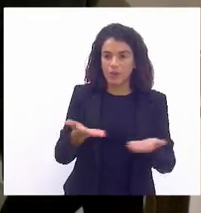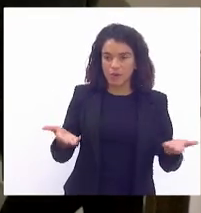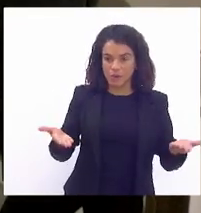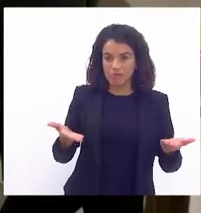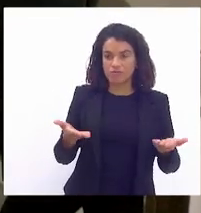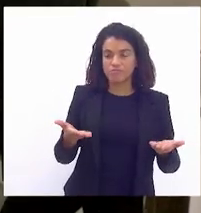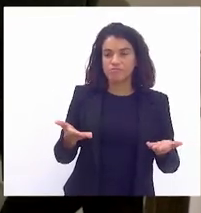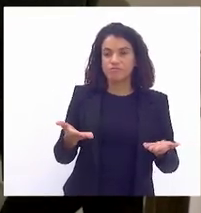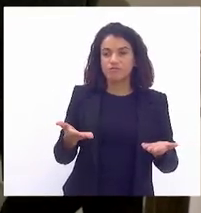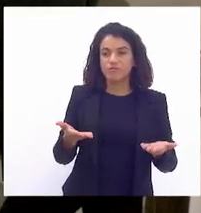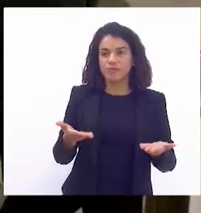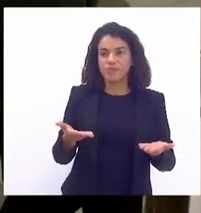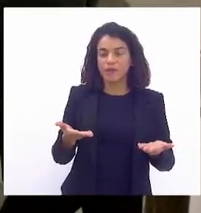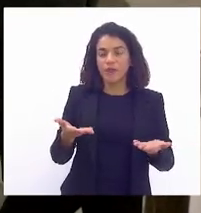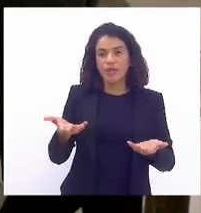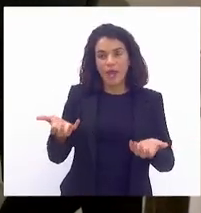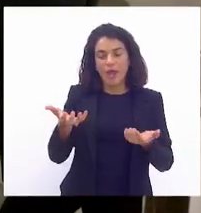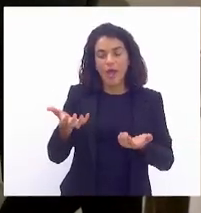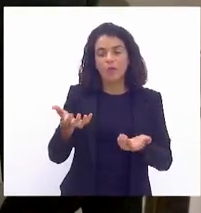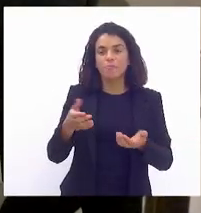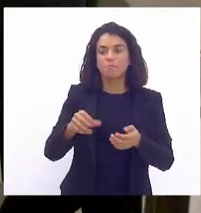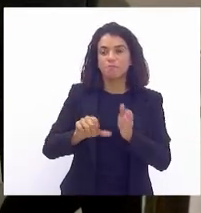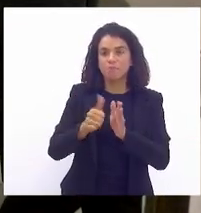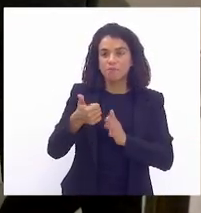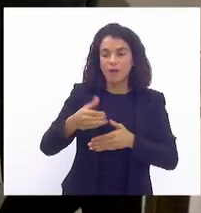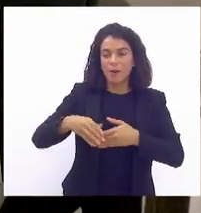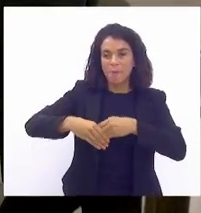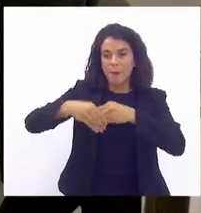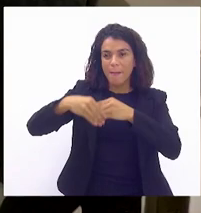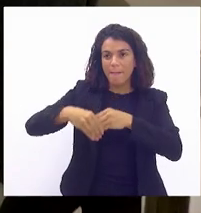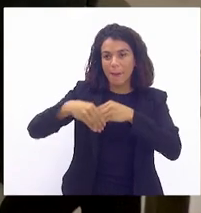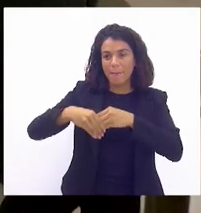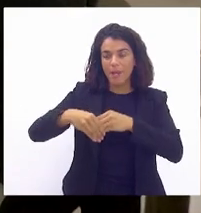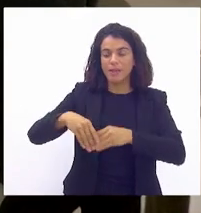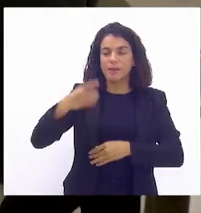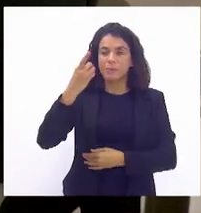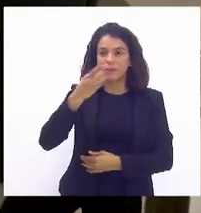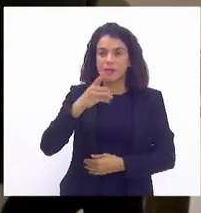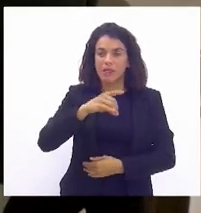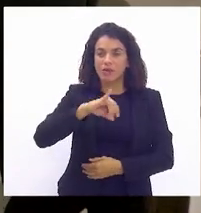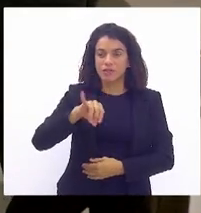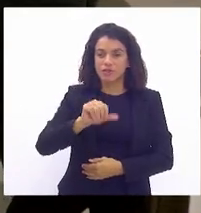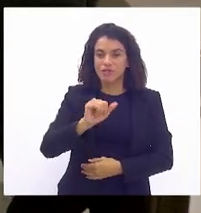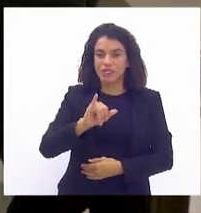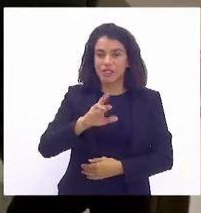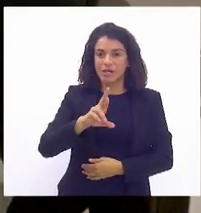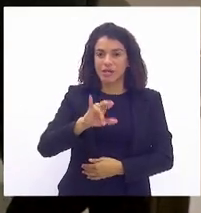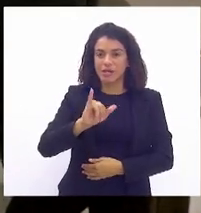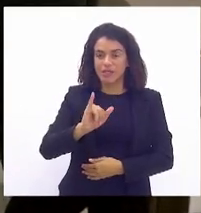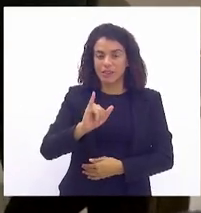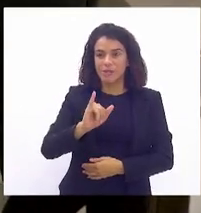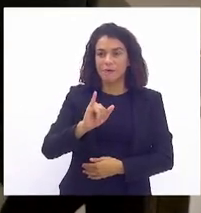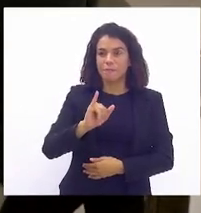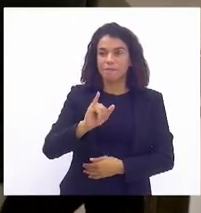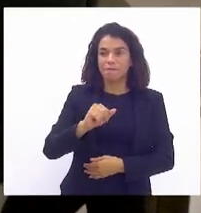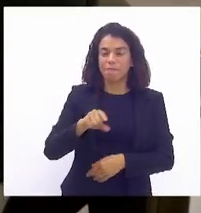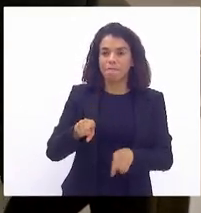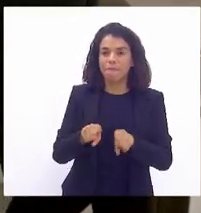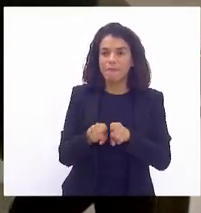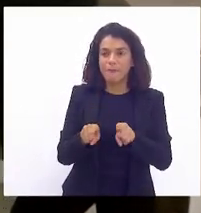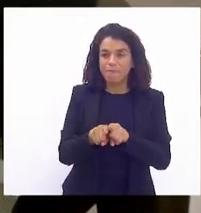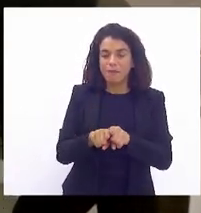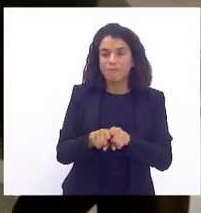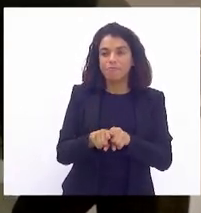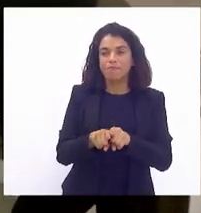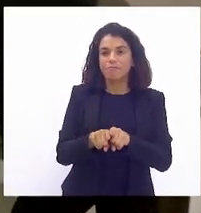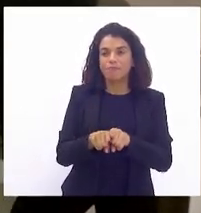aqui inicialmente cumprimentar o deputado estadual Jari pela audiência pública, por toda a mobilização ao longo de todos